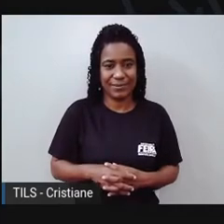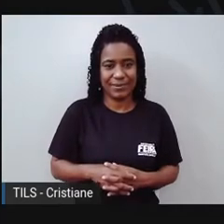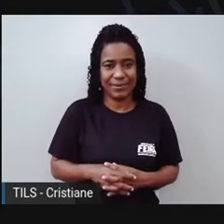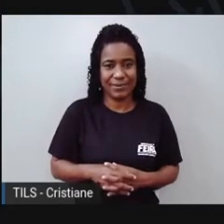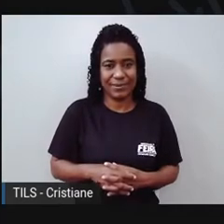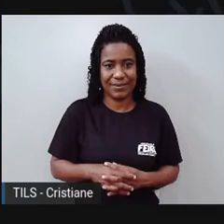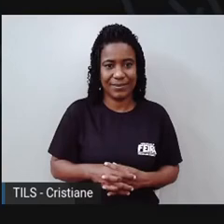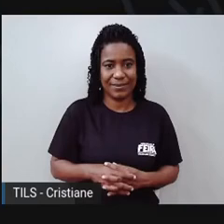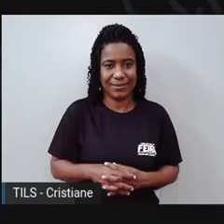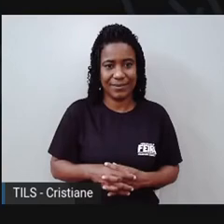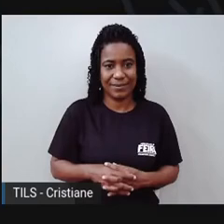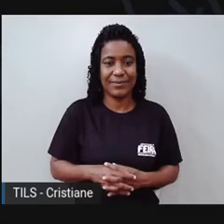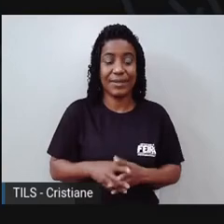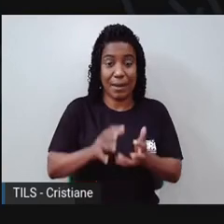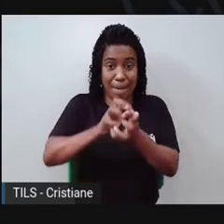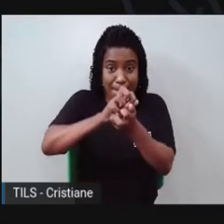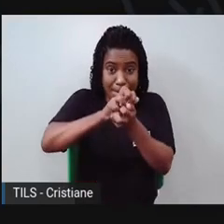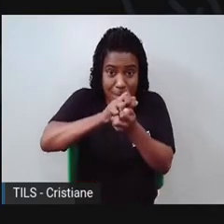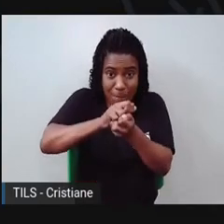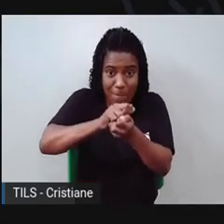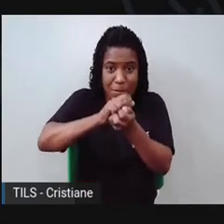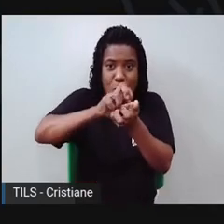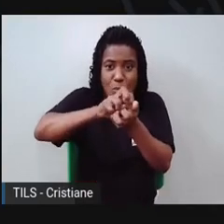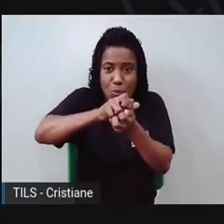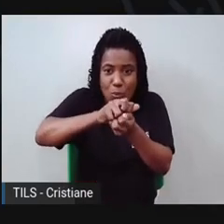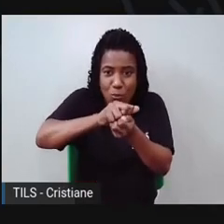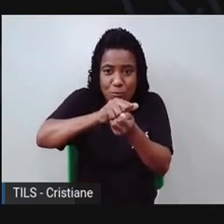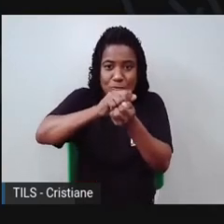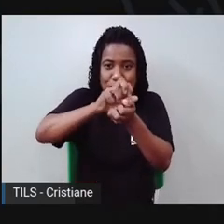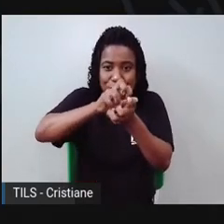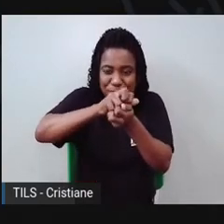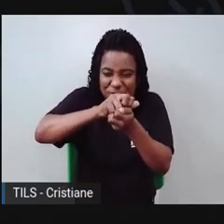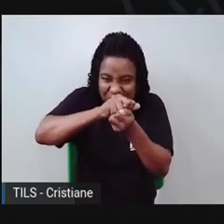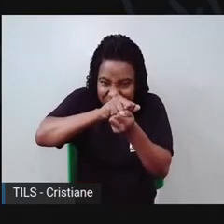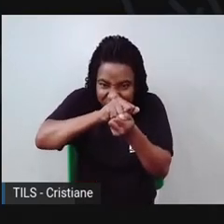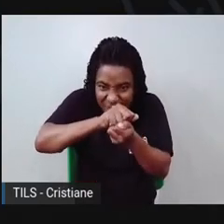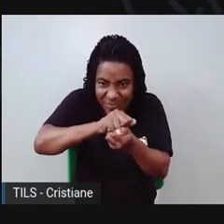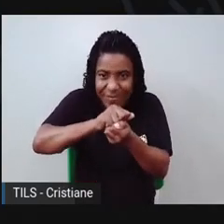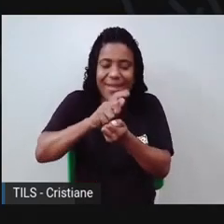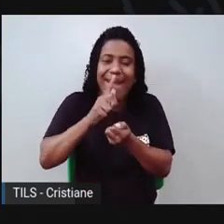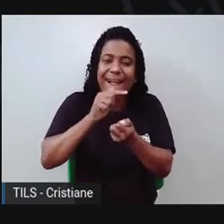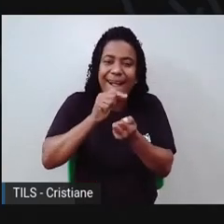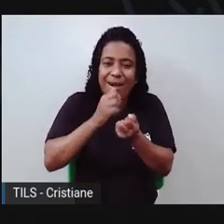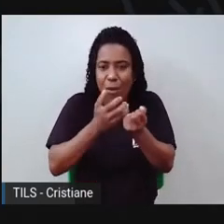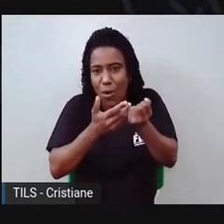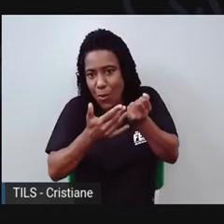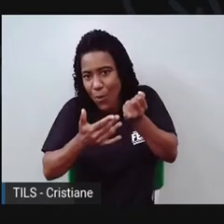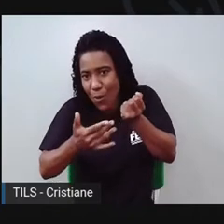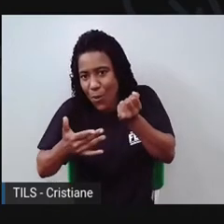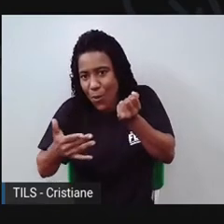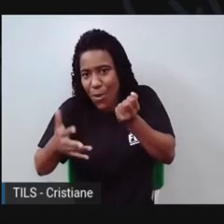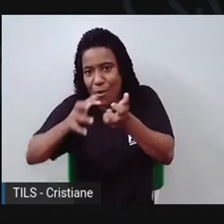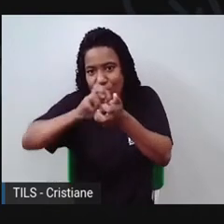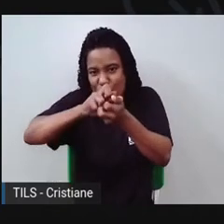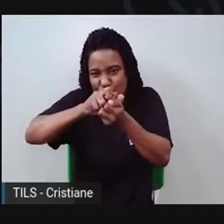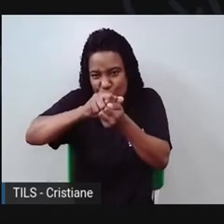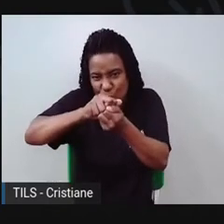Vai apertar a água, tá vendo? Bastante. Tira toda a água da